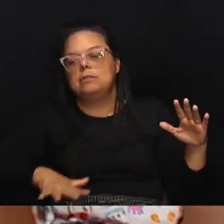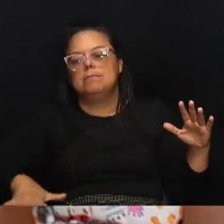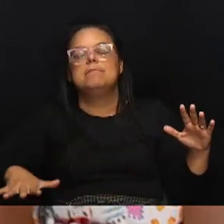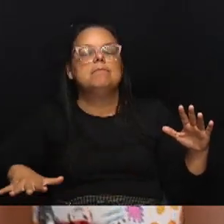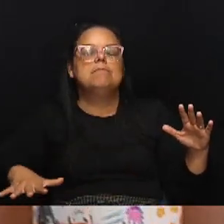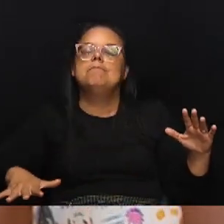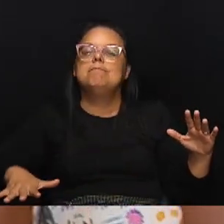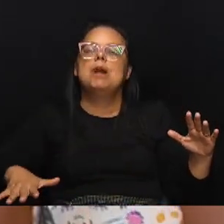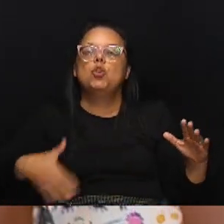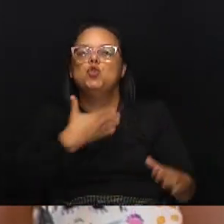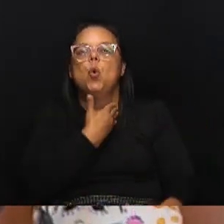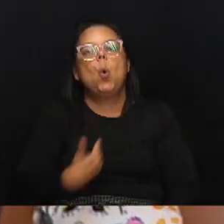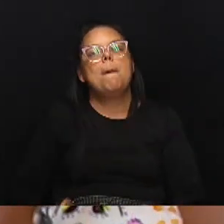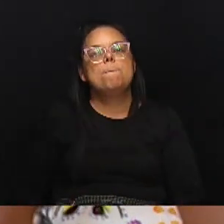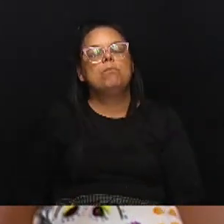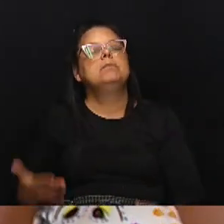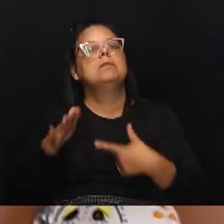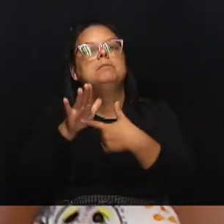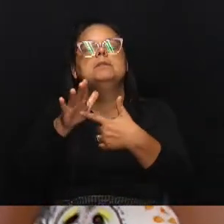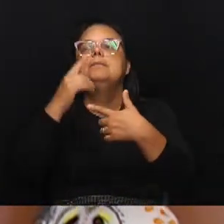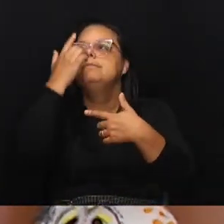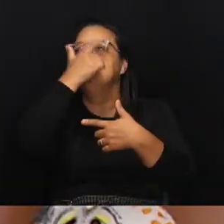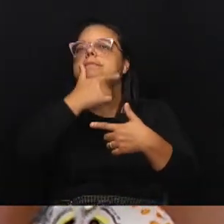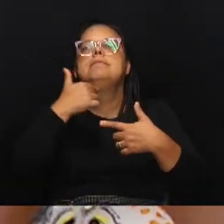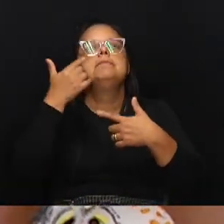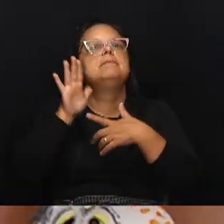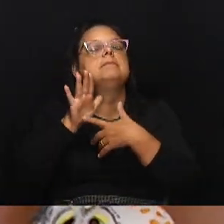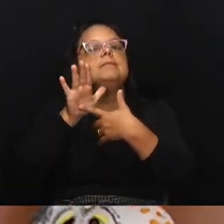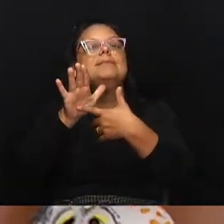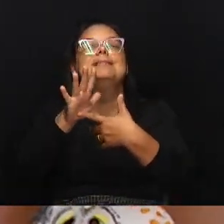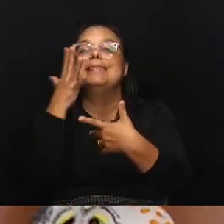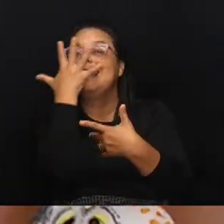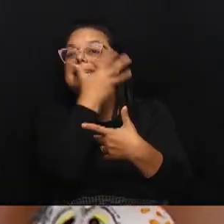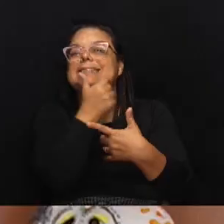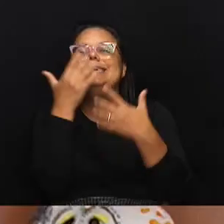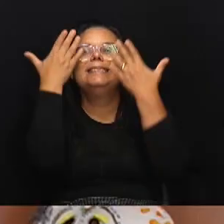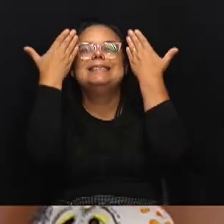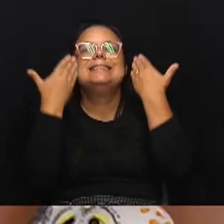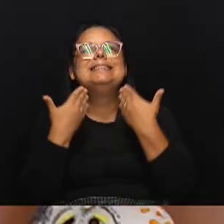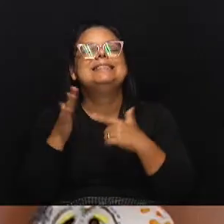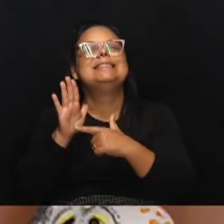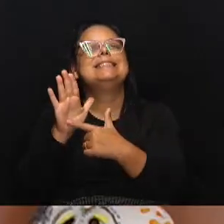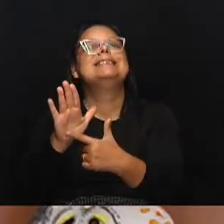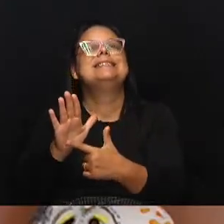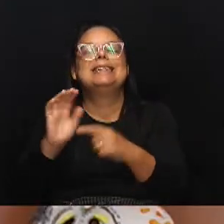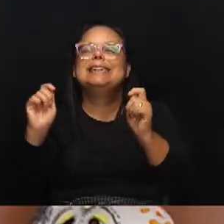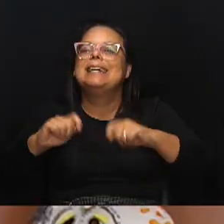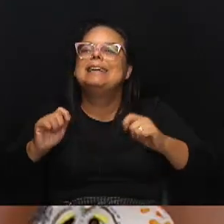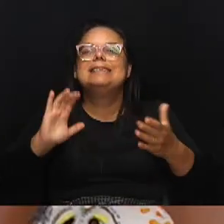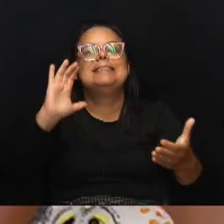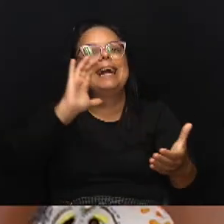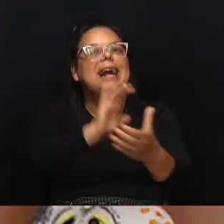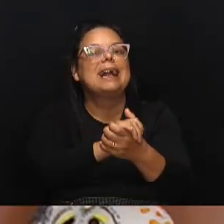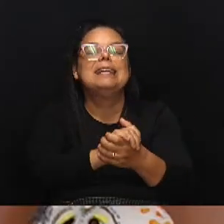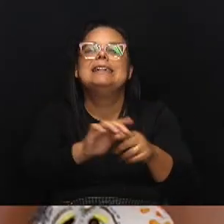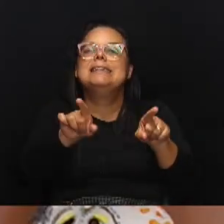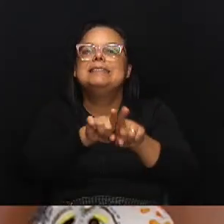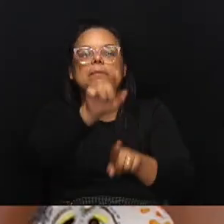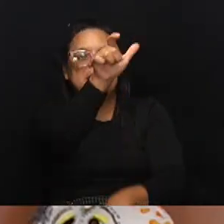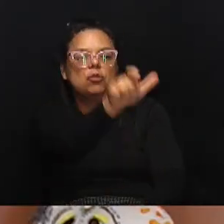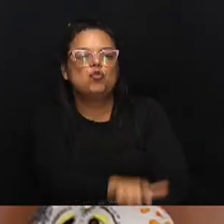público mostrando o seu rosto, mostrando a sua beleza, para que elas possam casar com homens também